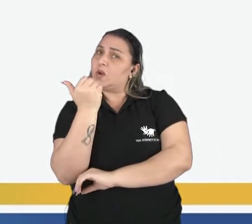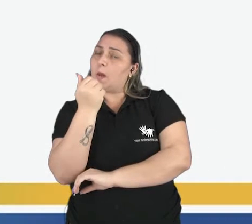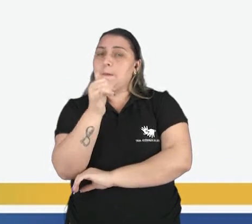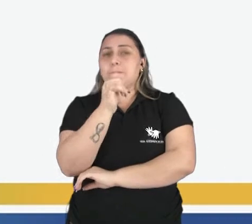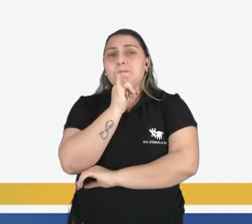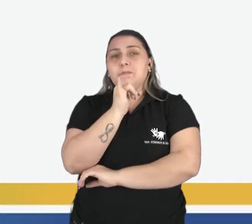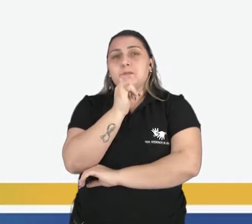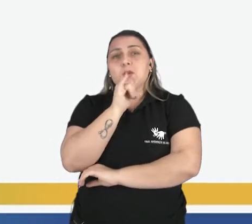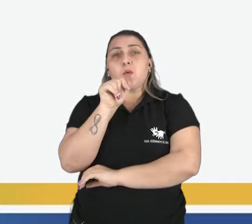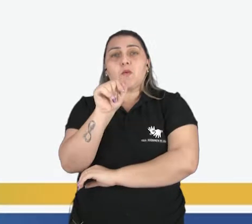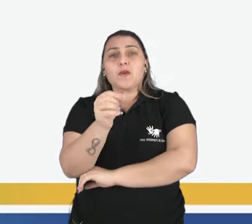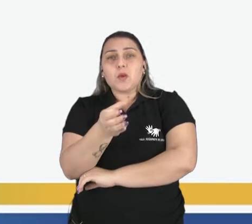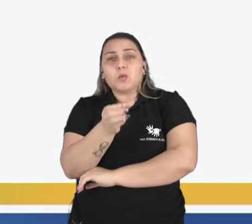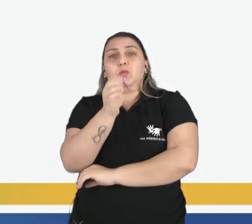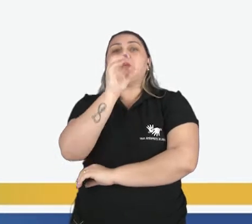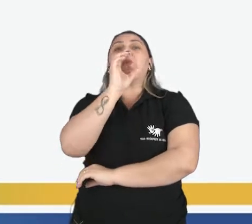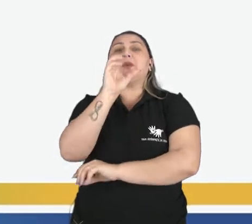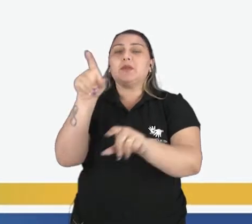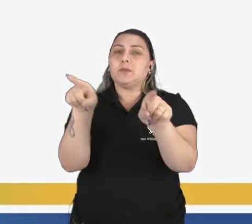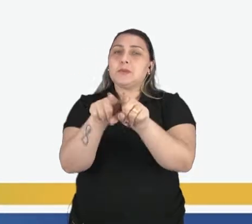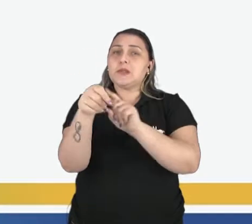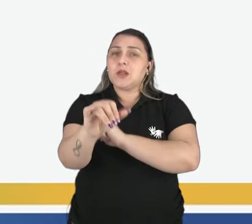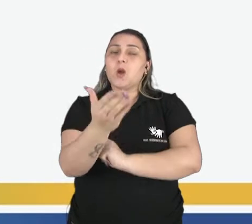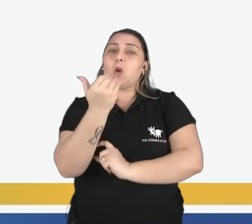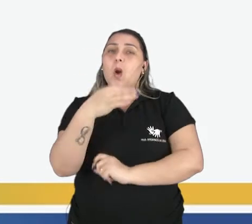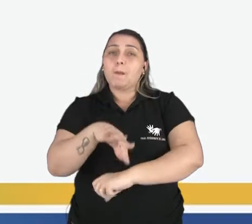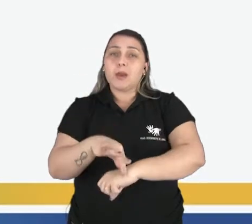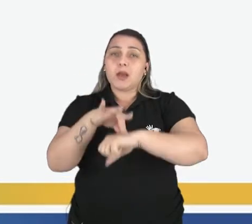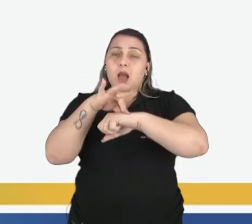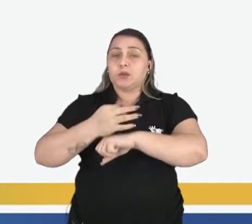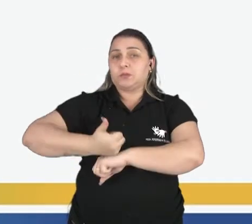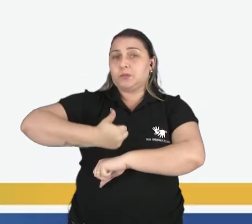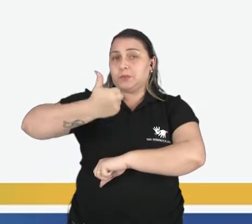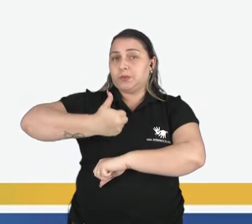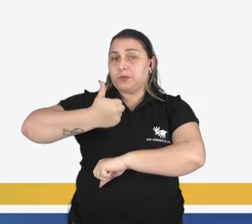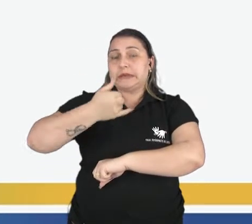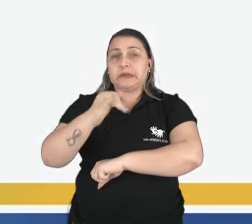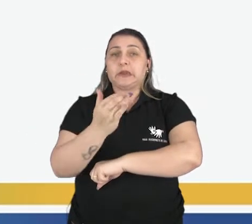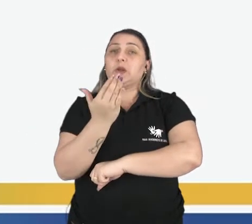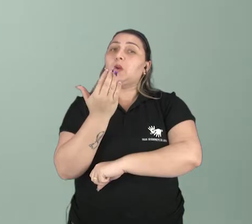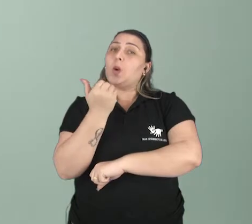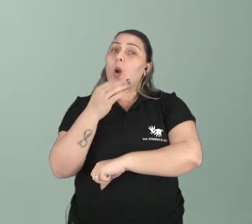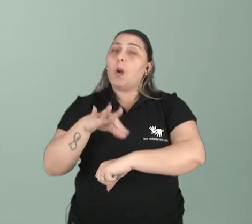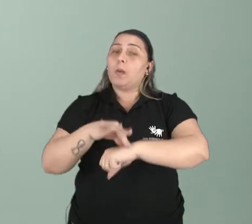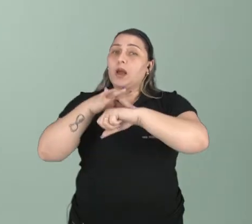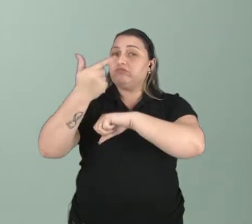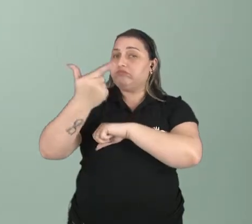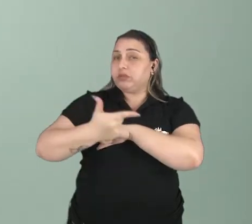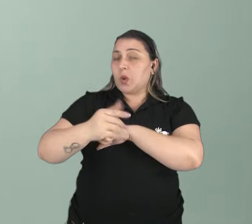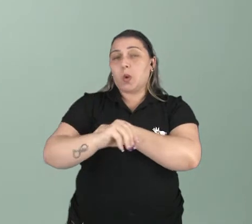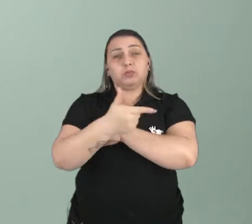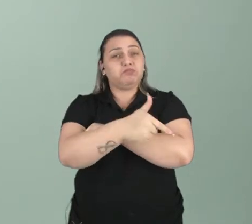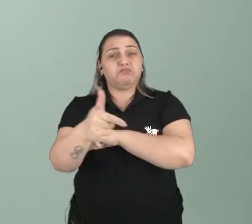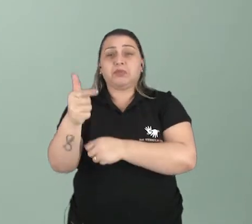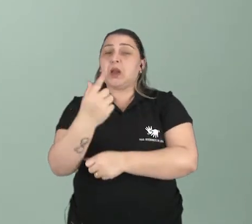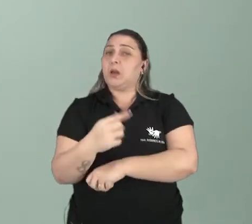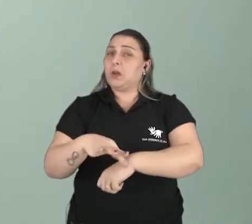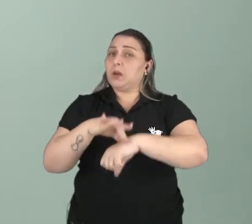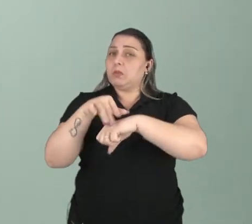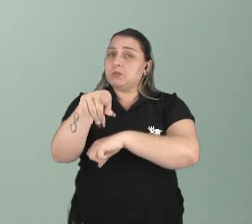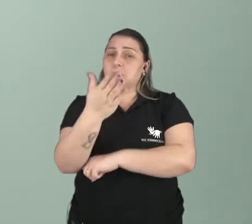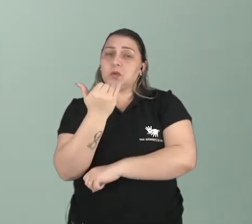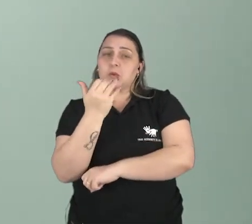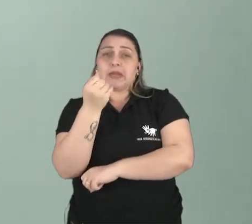por exemplo, o que você bebe. Se você come carne de primeira, se você come carne de segunda, ou se nem tem carne para você